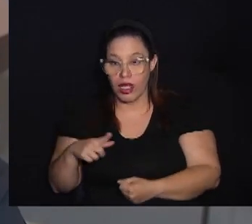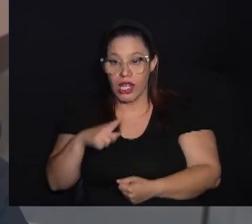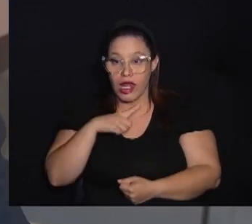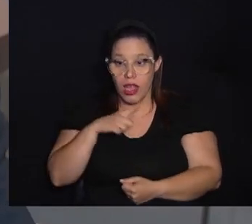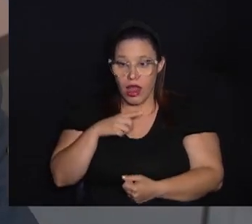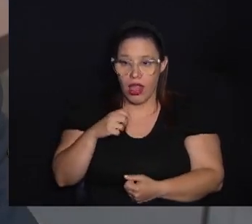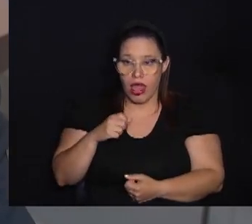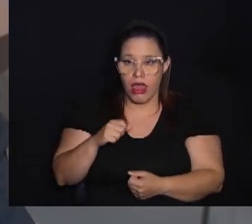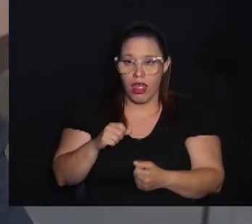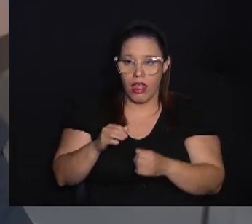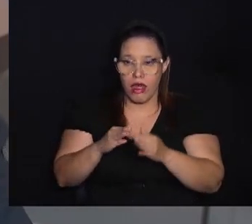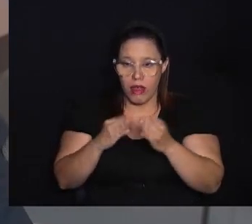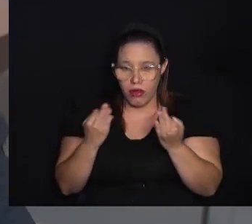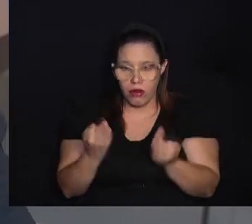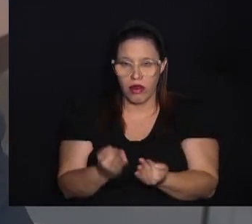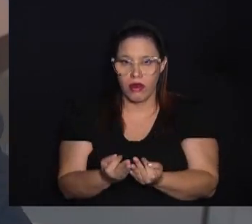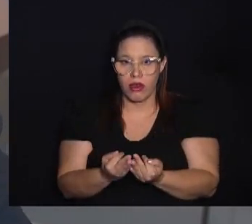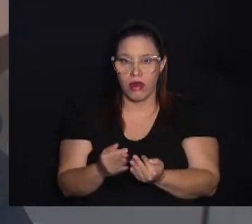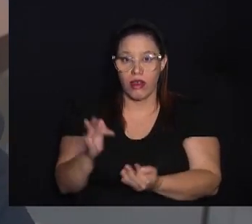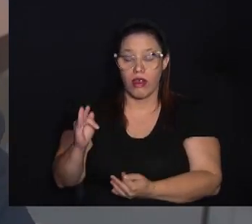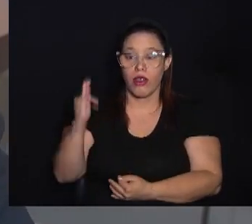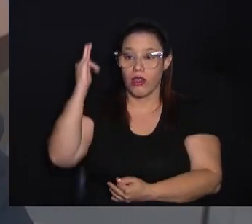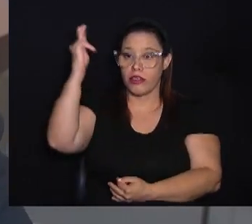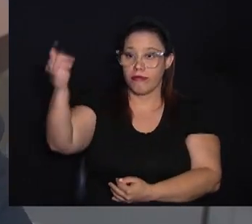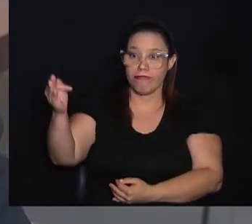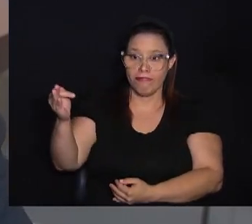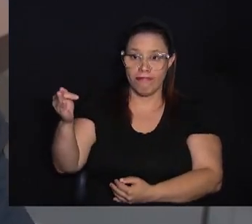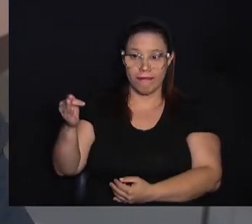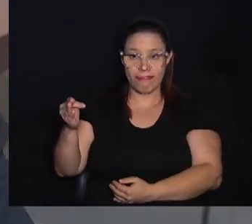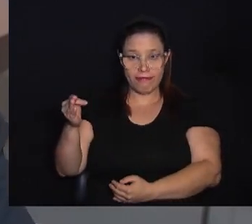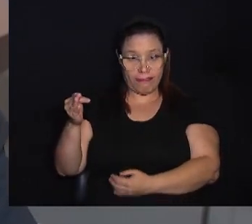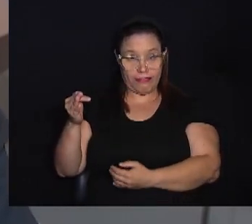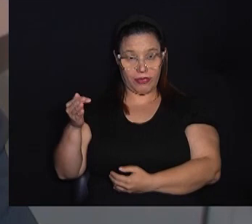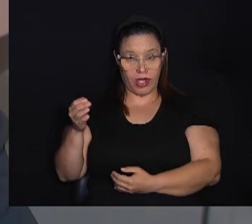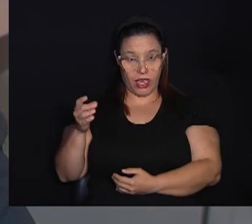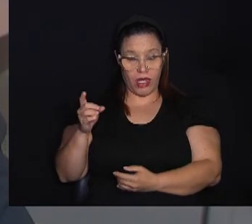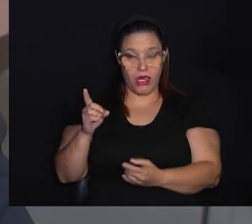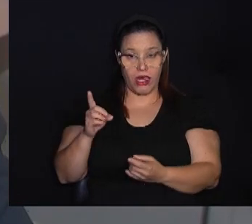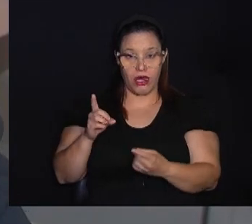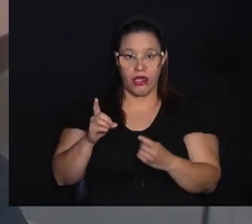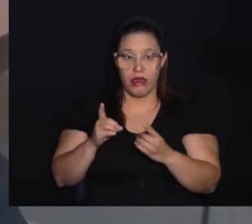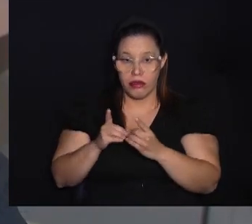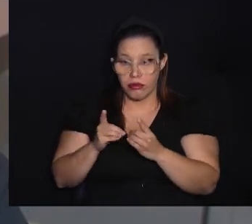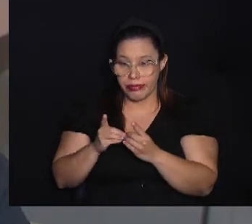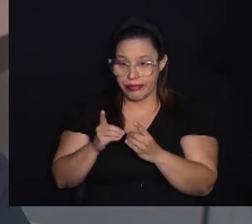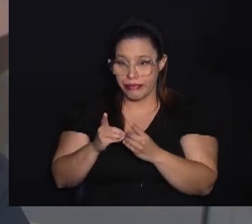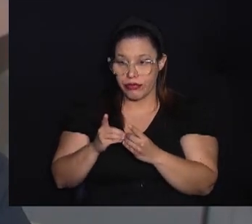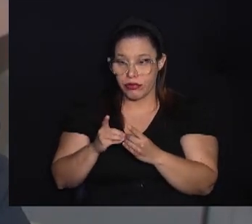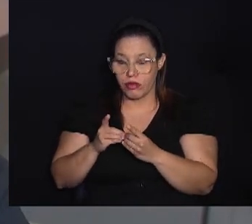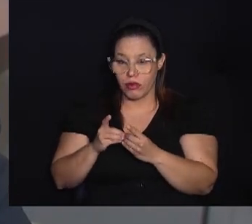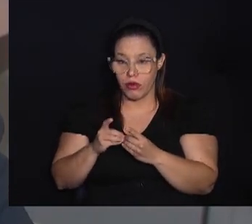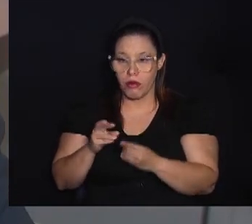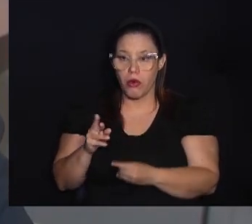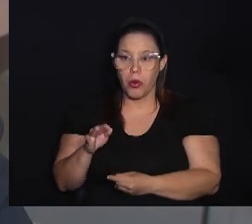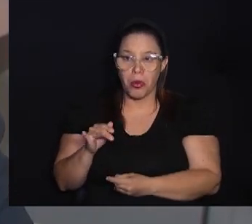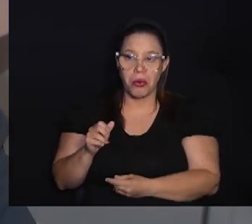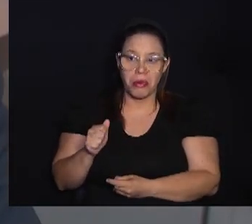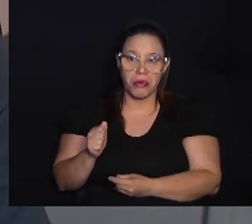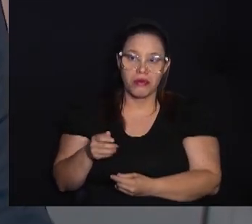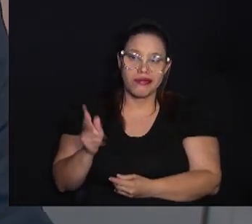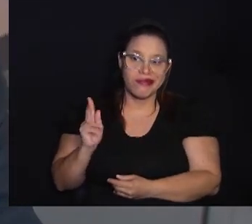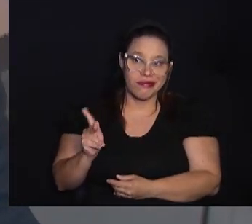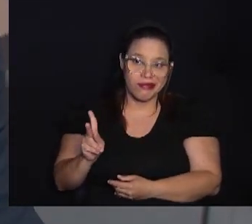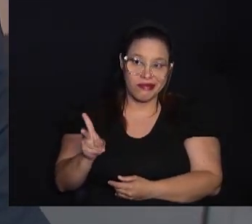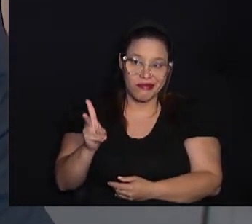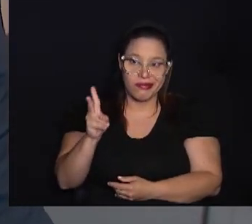família, mas no futuro, que eles ainda não se apresentam numa convivência pública contínua e duradoura.